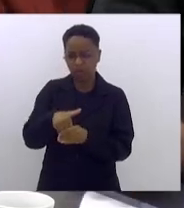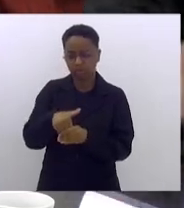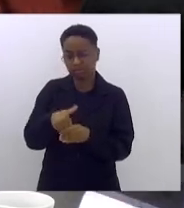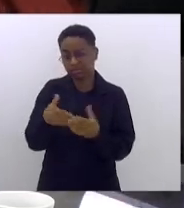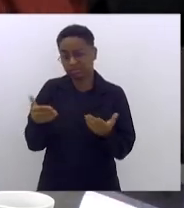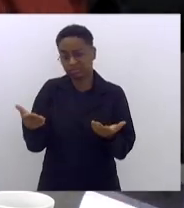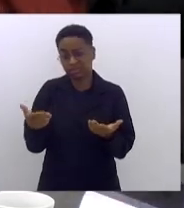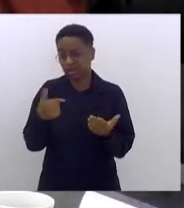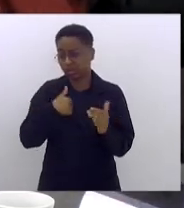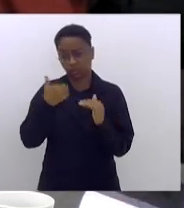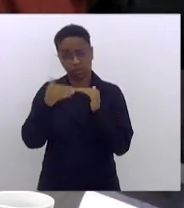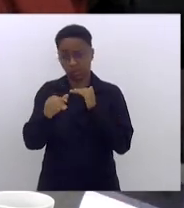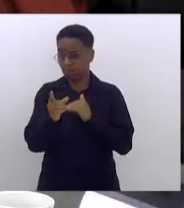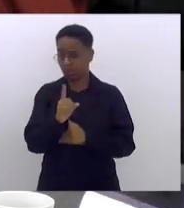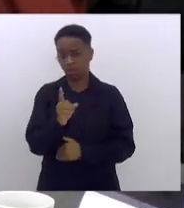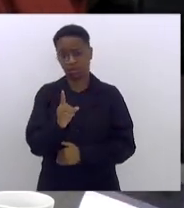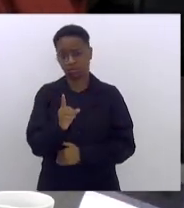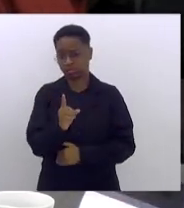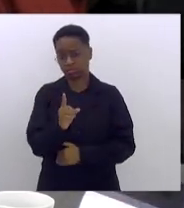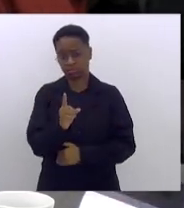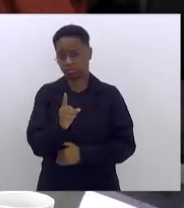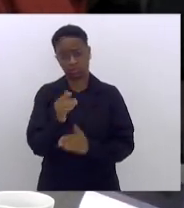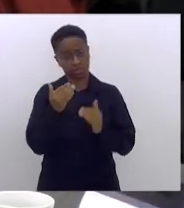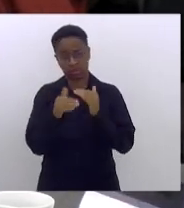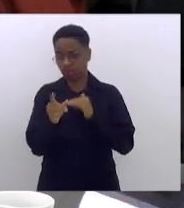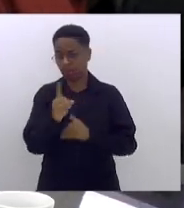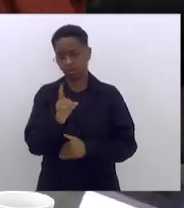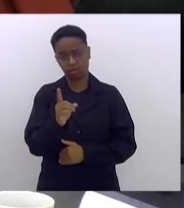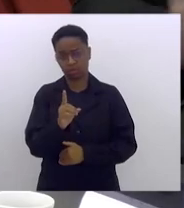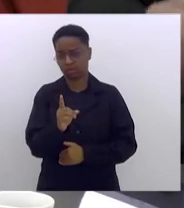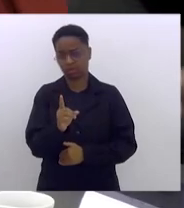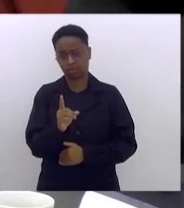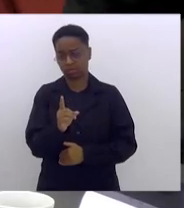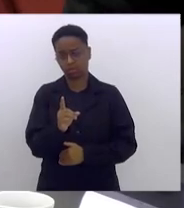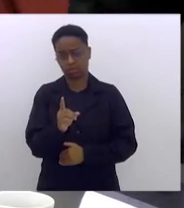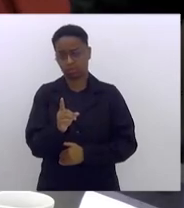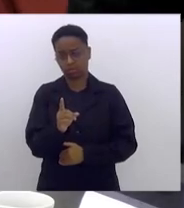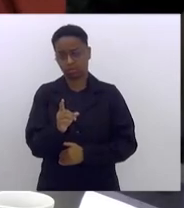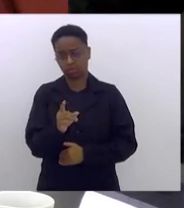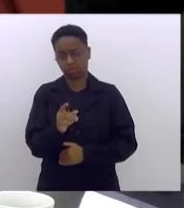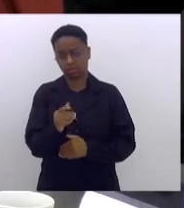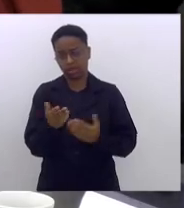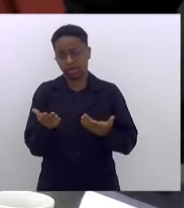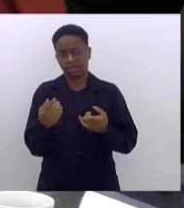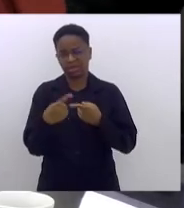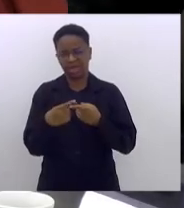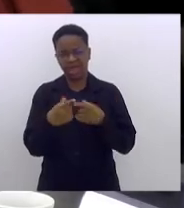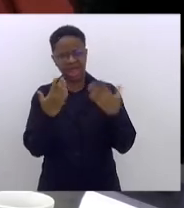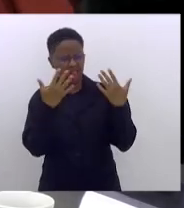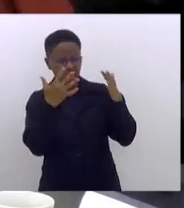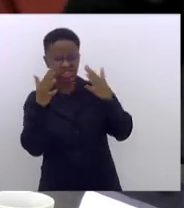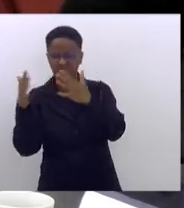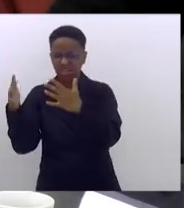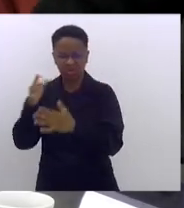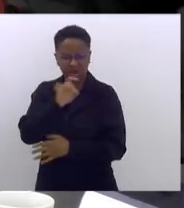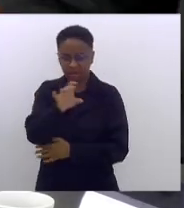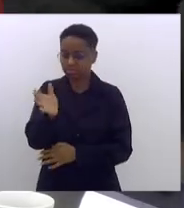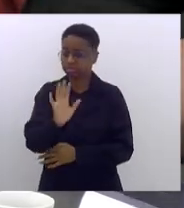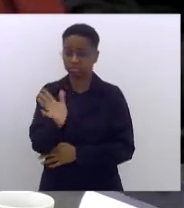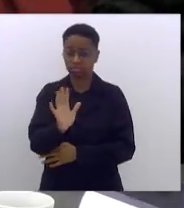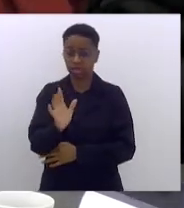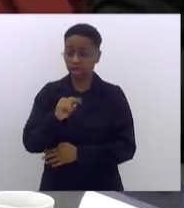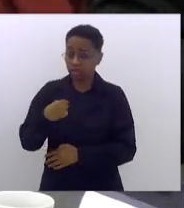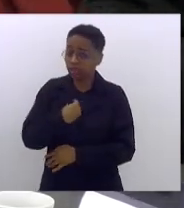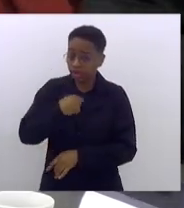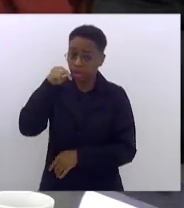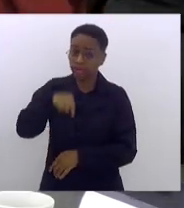quero dizer que eu discordo de verdade. Obrigado, deputado. Discordo de verdade. Isso não tem a ver com elogio a ninguém, sim, nem sim. nada. Nós aqui,